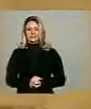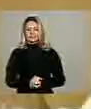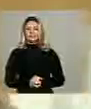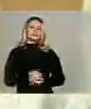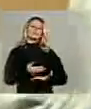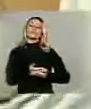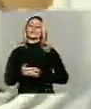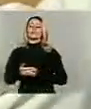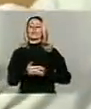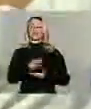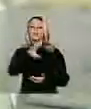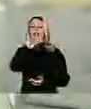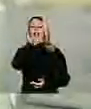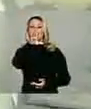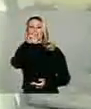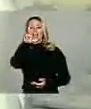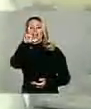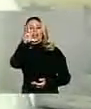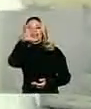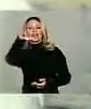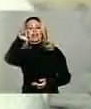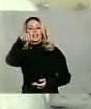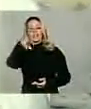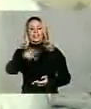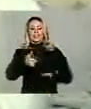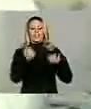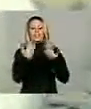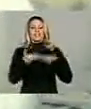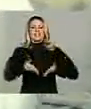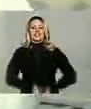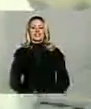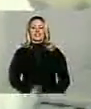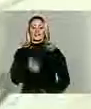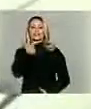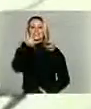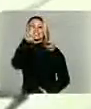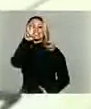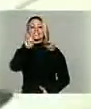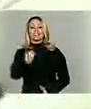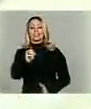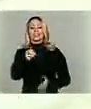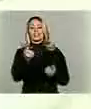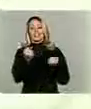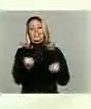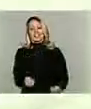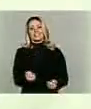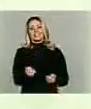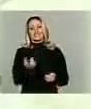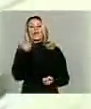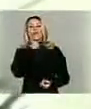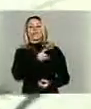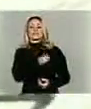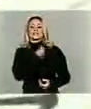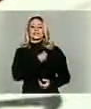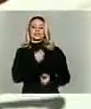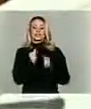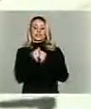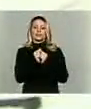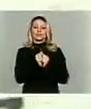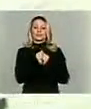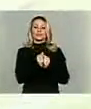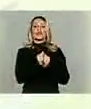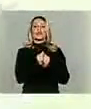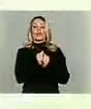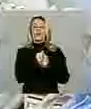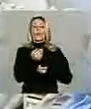O bebê de Carlene nasceu pesando 750 gramas e conseguiu sobreviver com a ajuda do programa